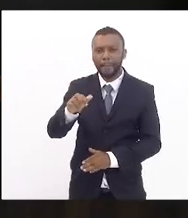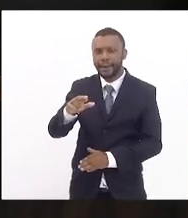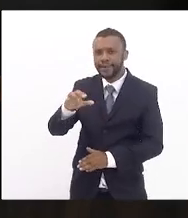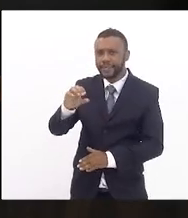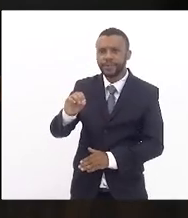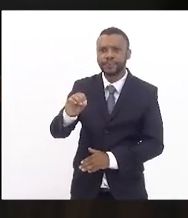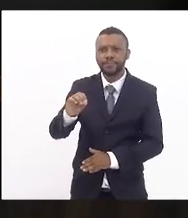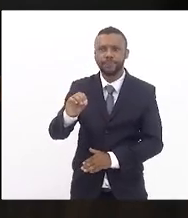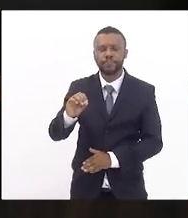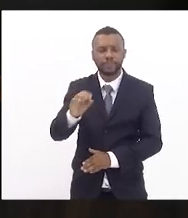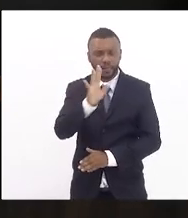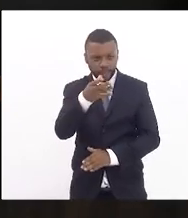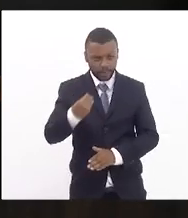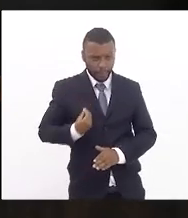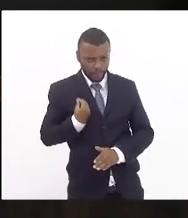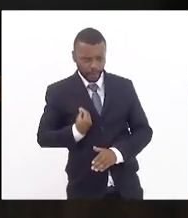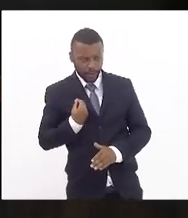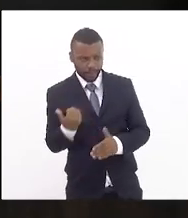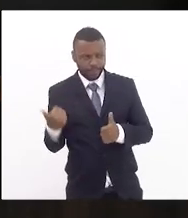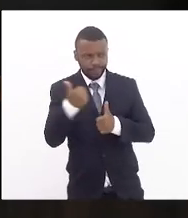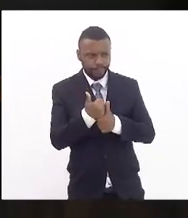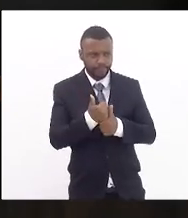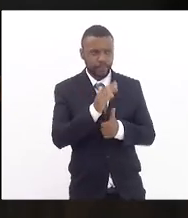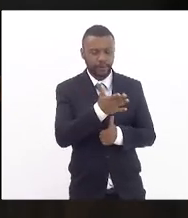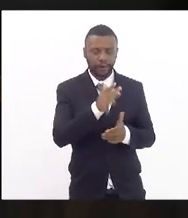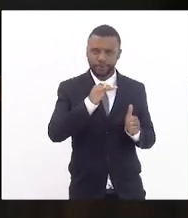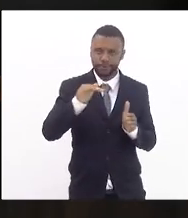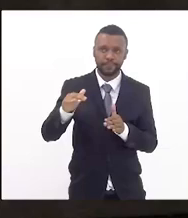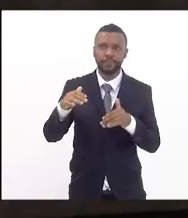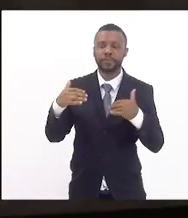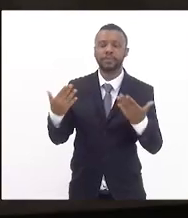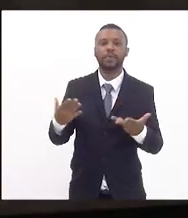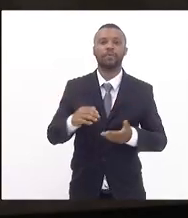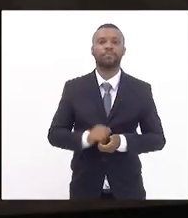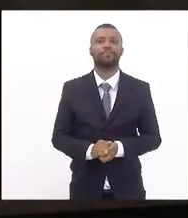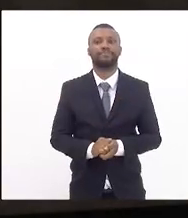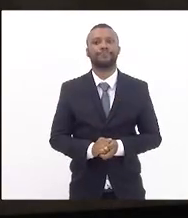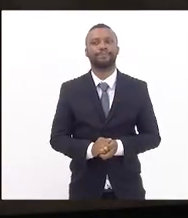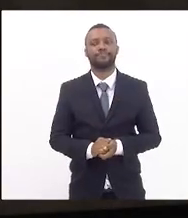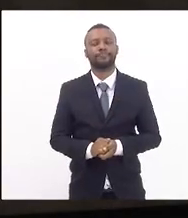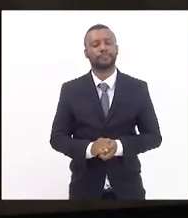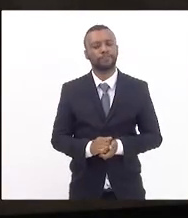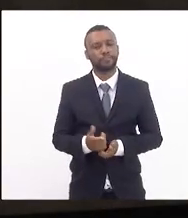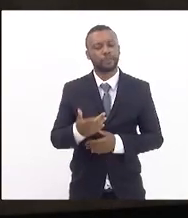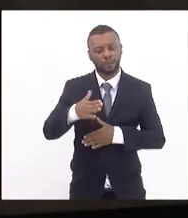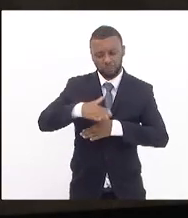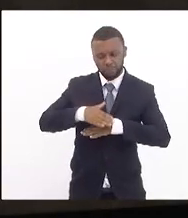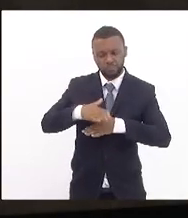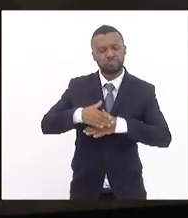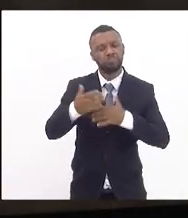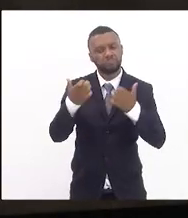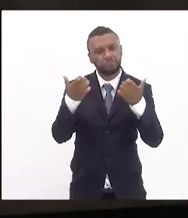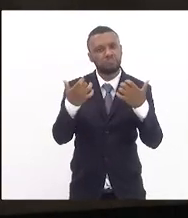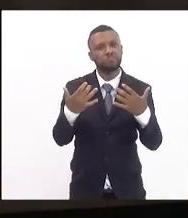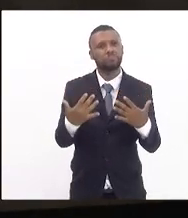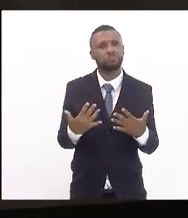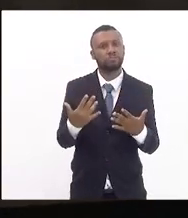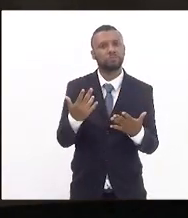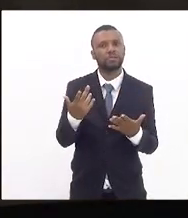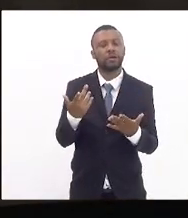Deputado, já está? Senhor presidente, devidamente destituído, passo